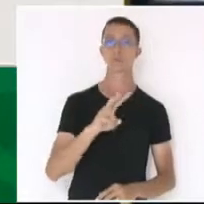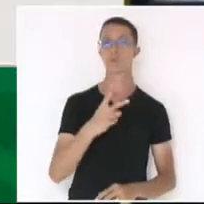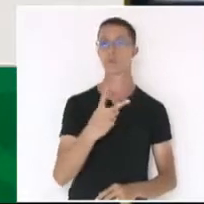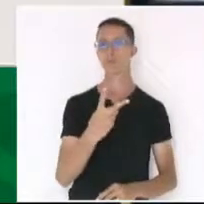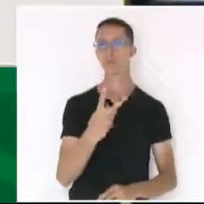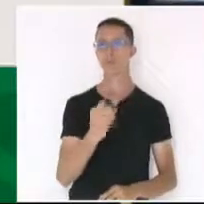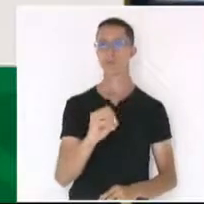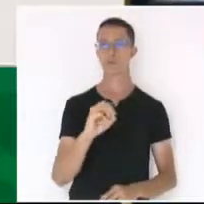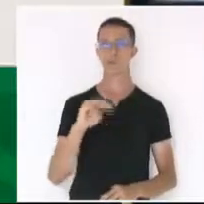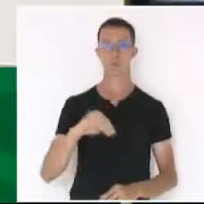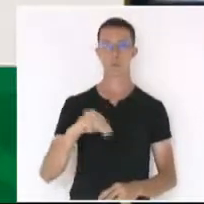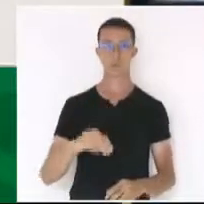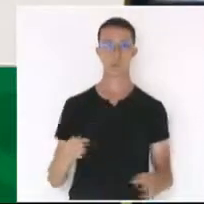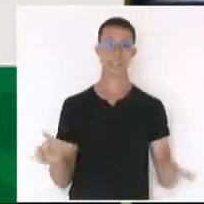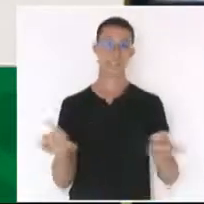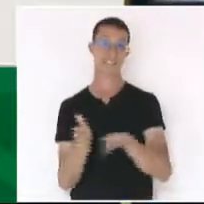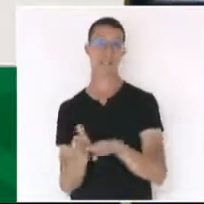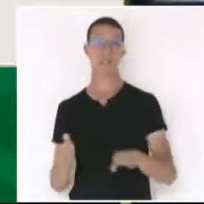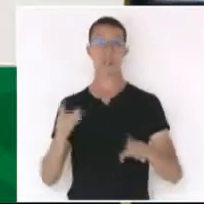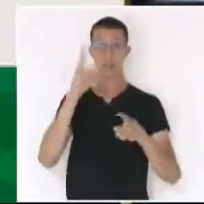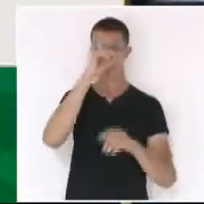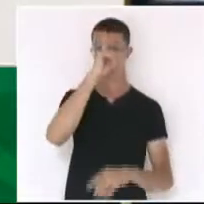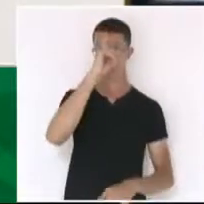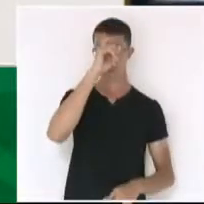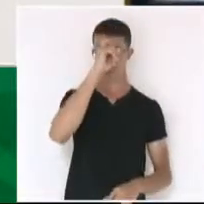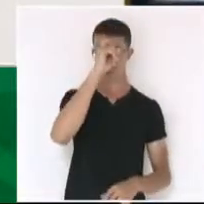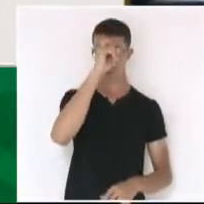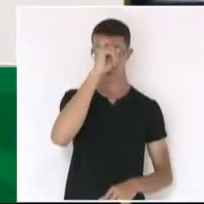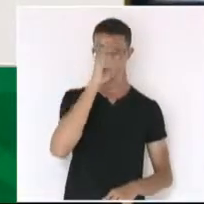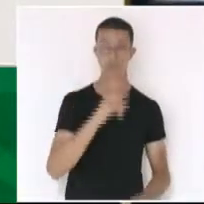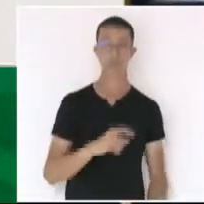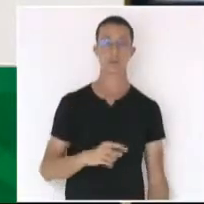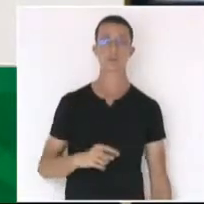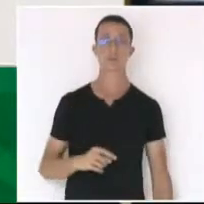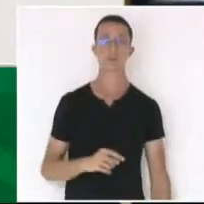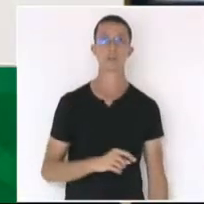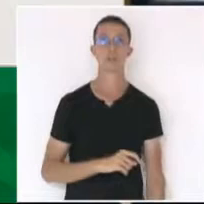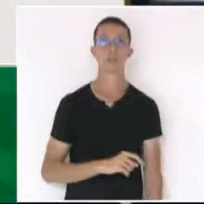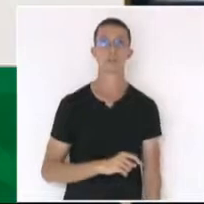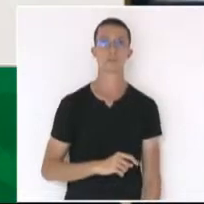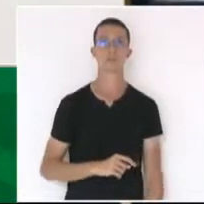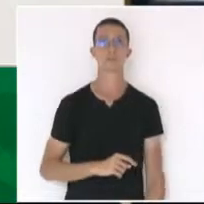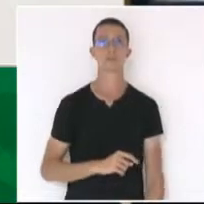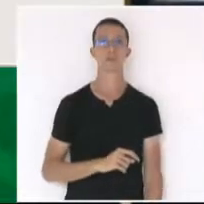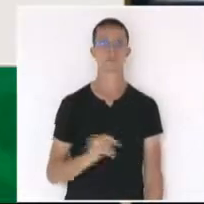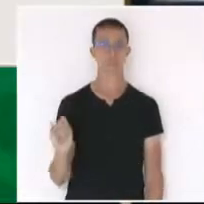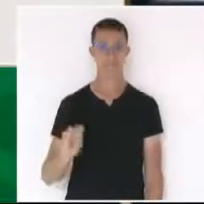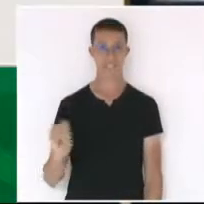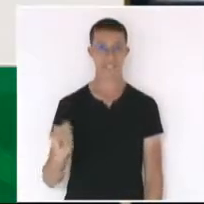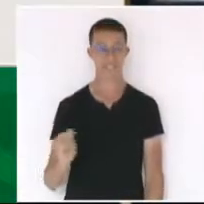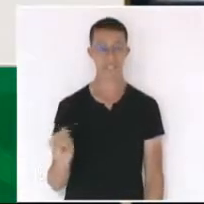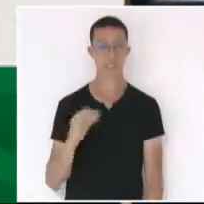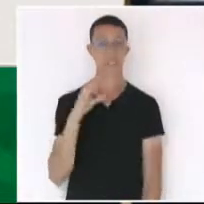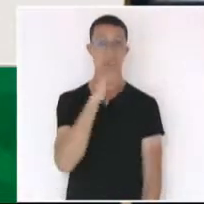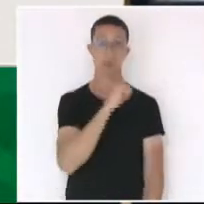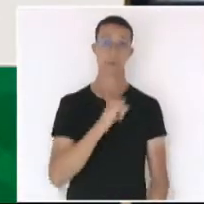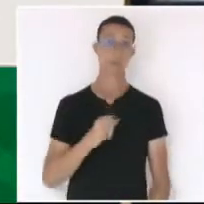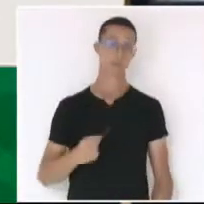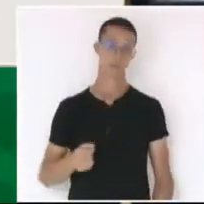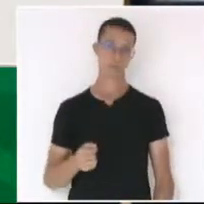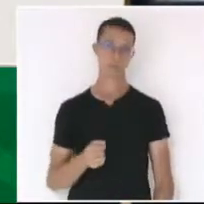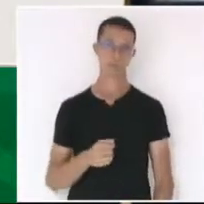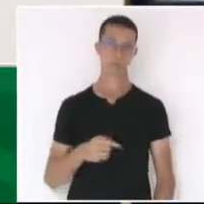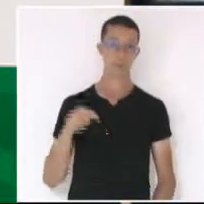que tem todas as especializadas Como é o Hospital Marieta Konder Bornhausen de Itajaí então a